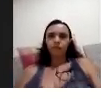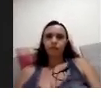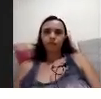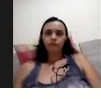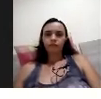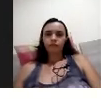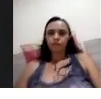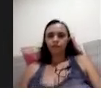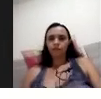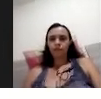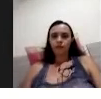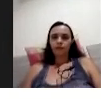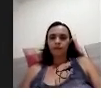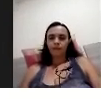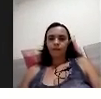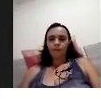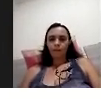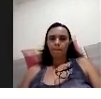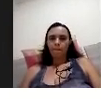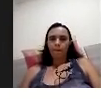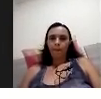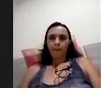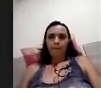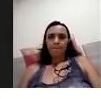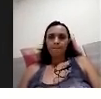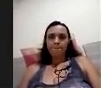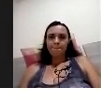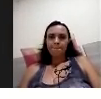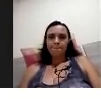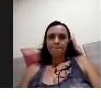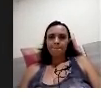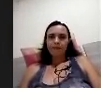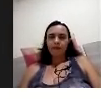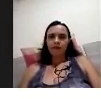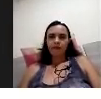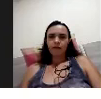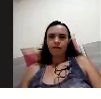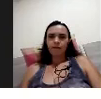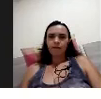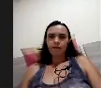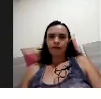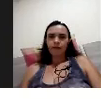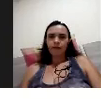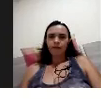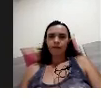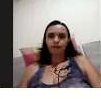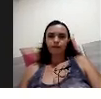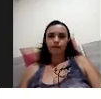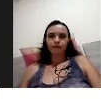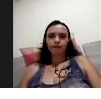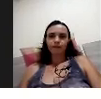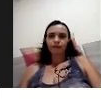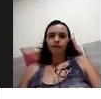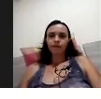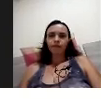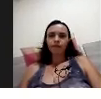lá no joelho. Que a pergunta é o seguinte: paciente vai comer, ele tem que ficar deitado? Não, a resposta